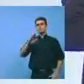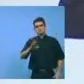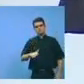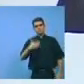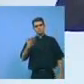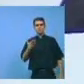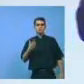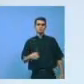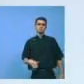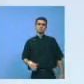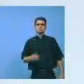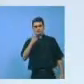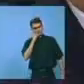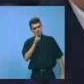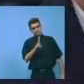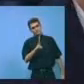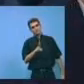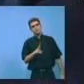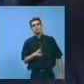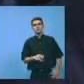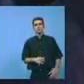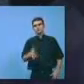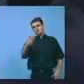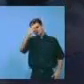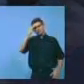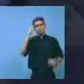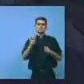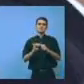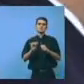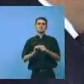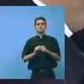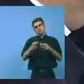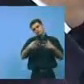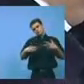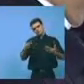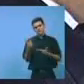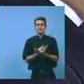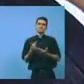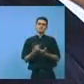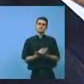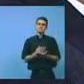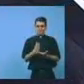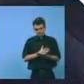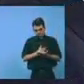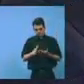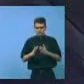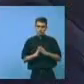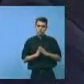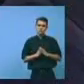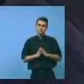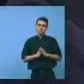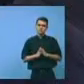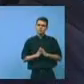cobriu-se de cinzas, rasgou as vestes e chorou copiosamente. A filha de